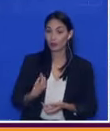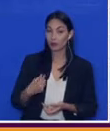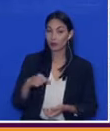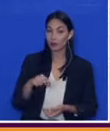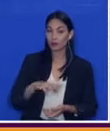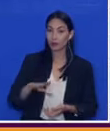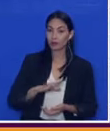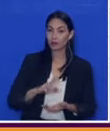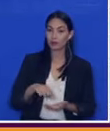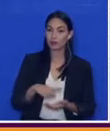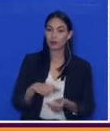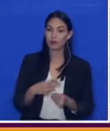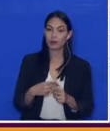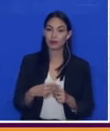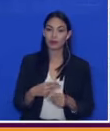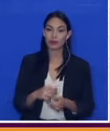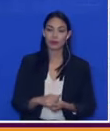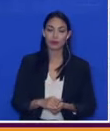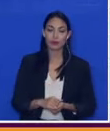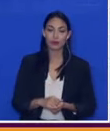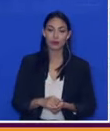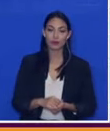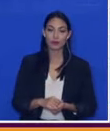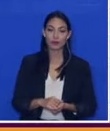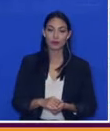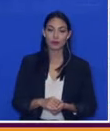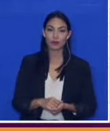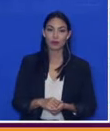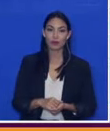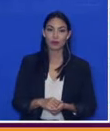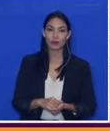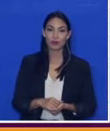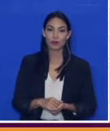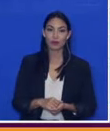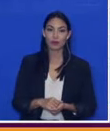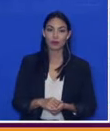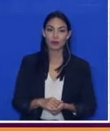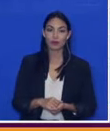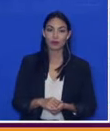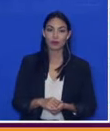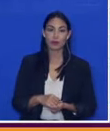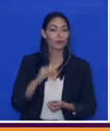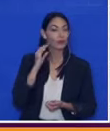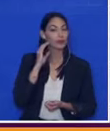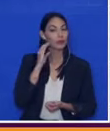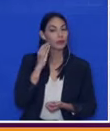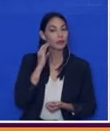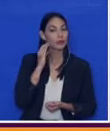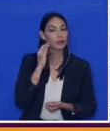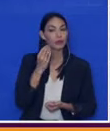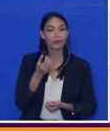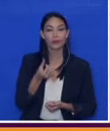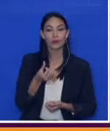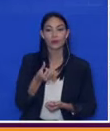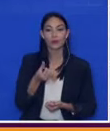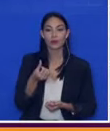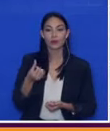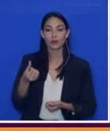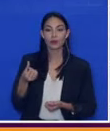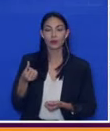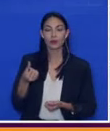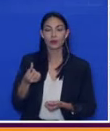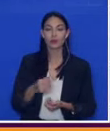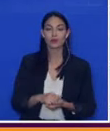do Espaço Loterias Caixa. Segunda bola, bola rosa número 66.